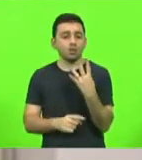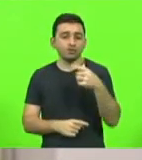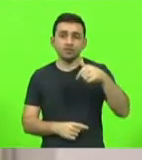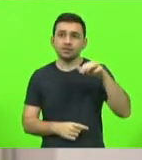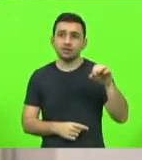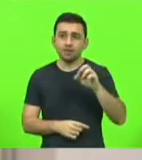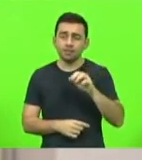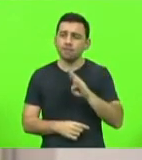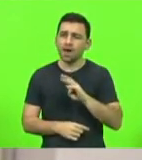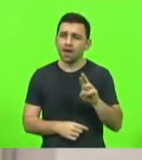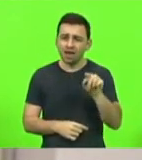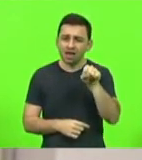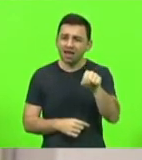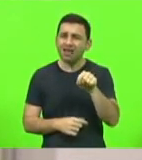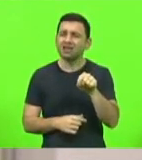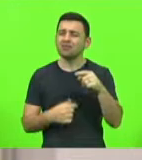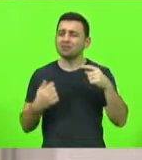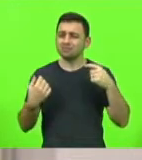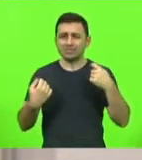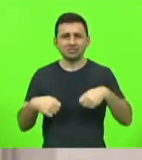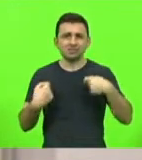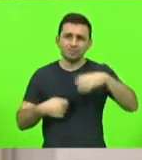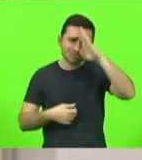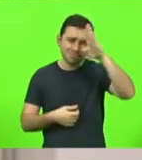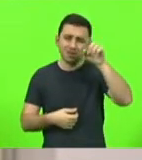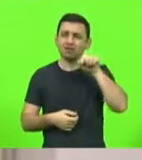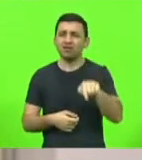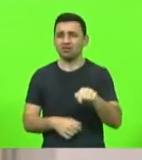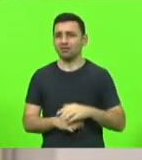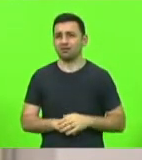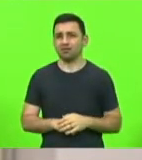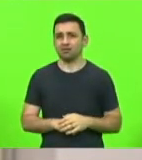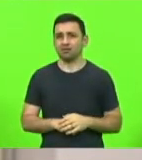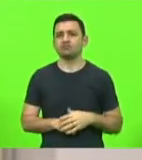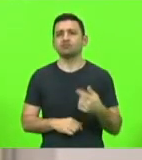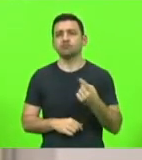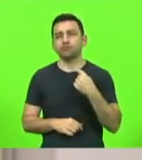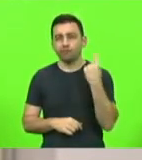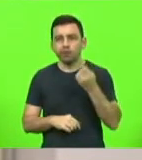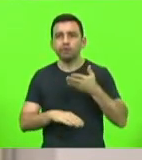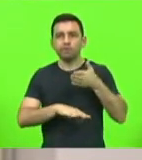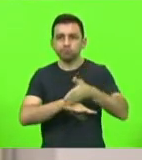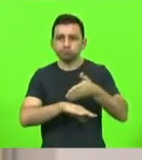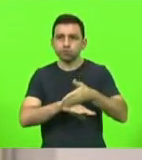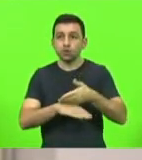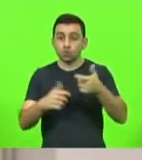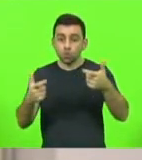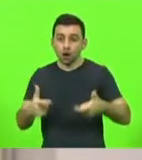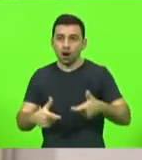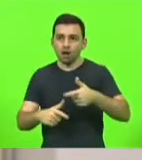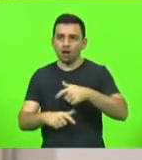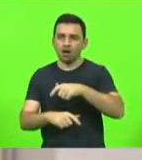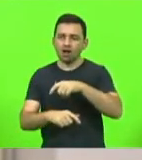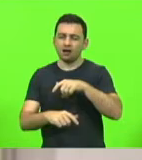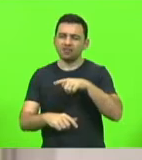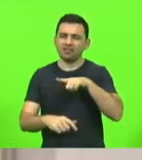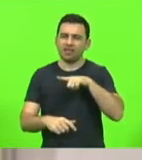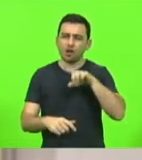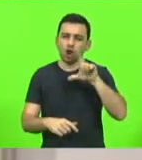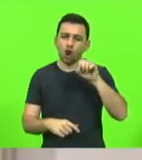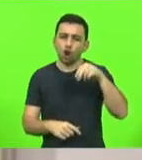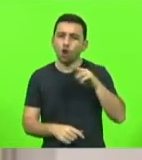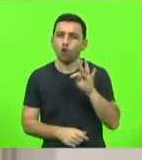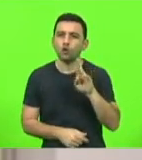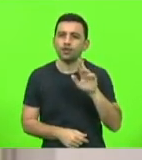das prioridades em Santa Catarina. E a gente que transita ali na região do Alto Vale, passa por Lontras,